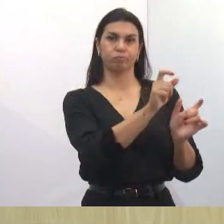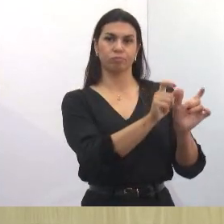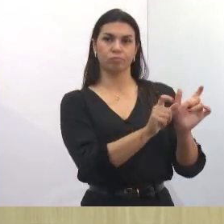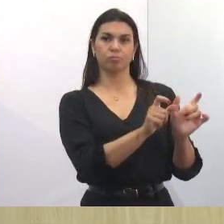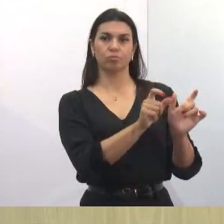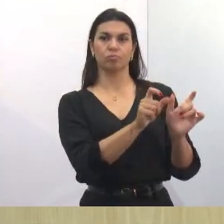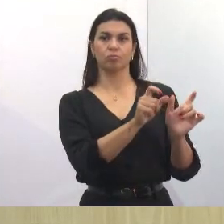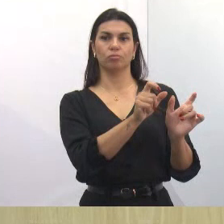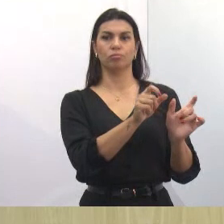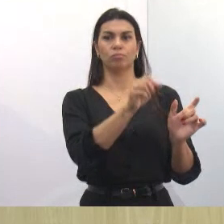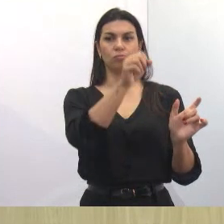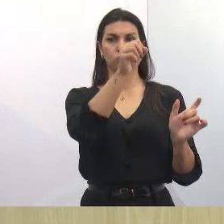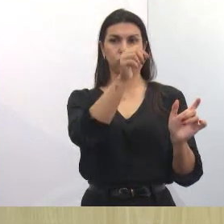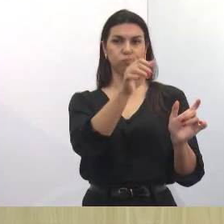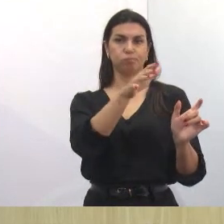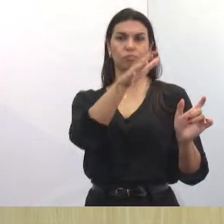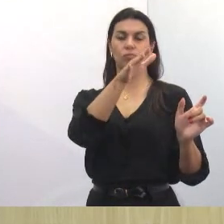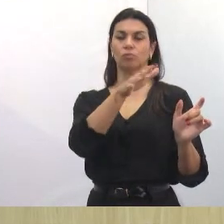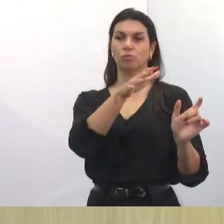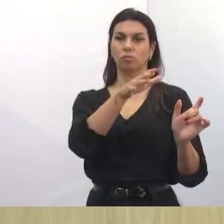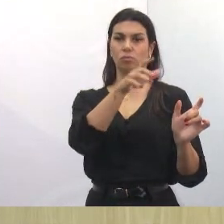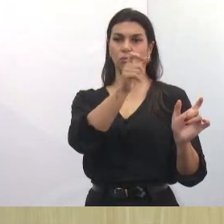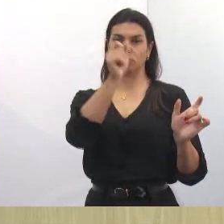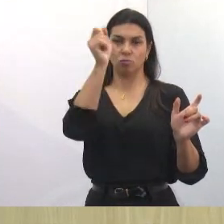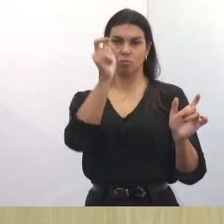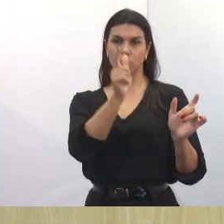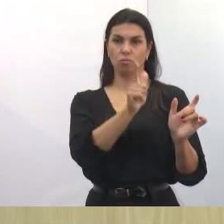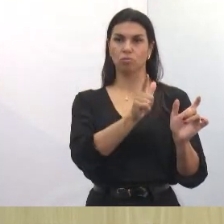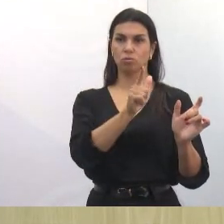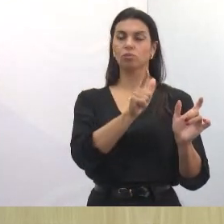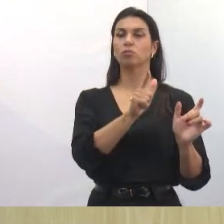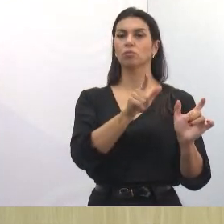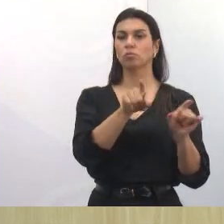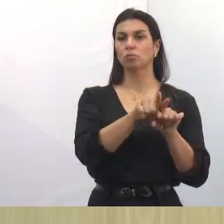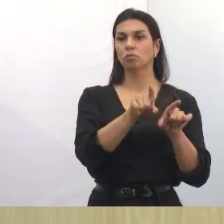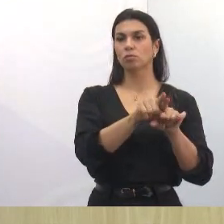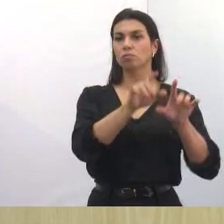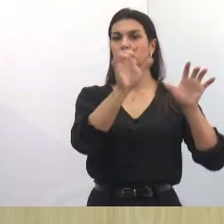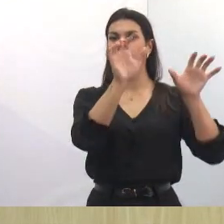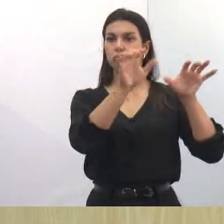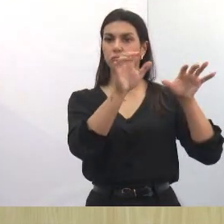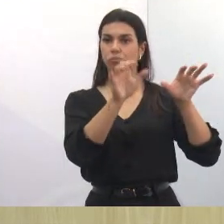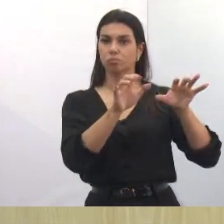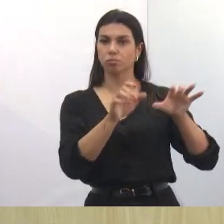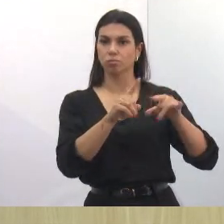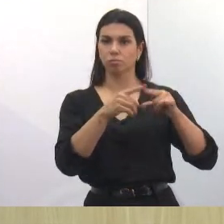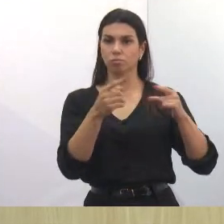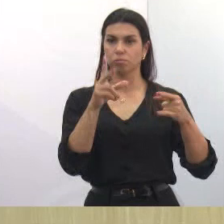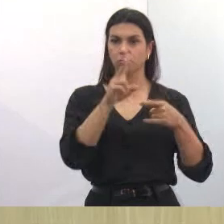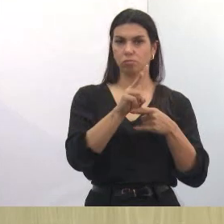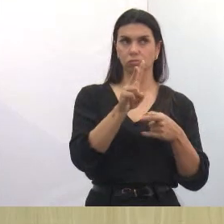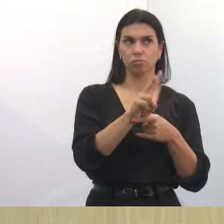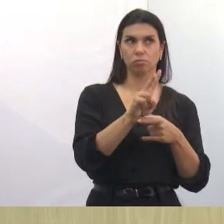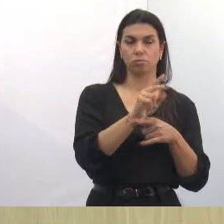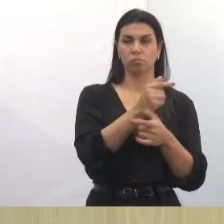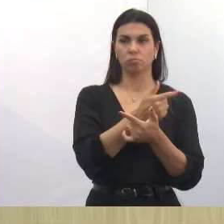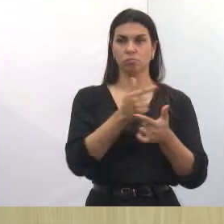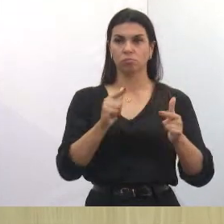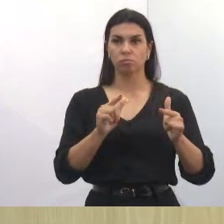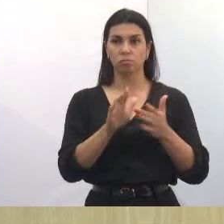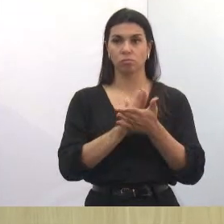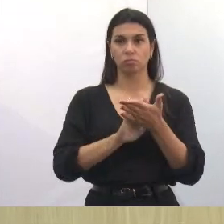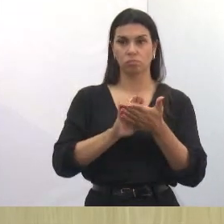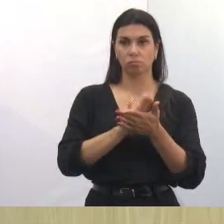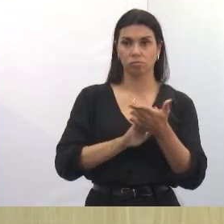de acidente, que vez não há dispositivos de proteção que garantam